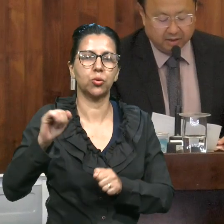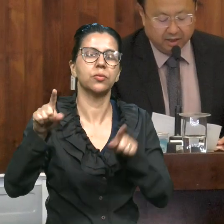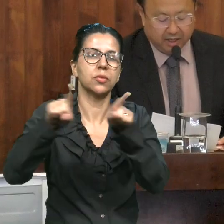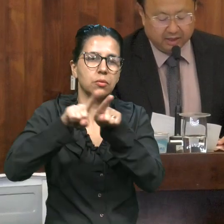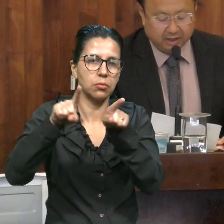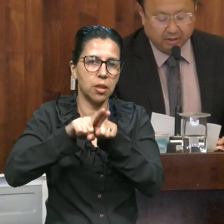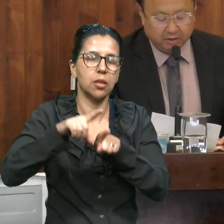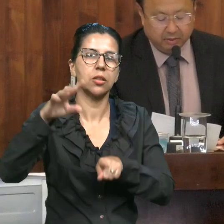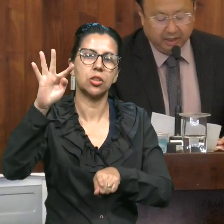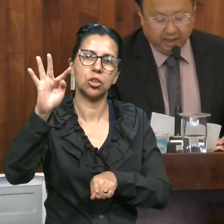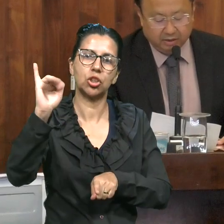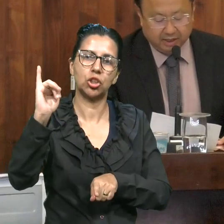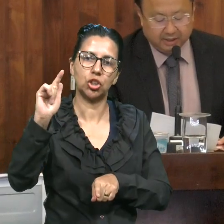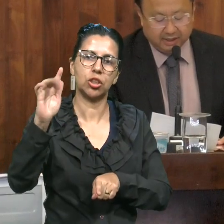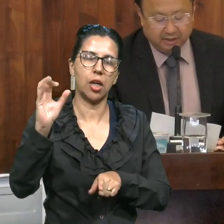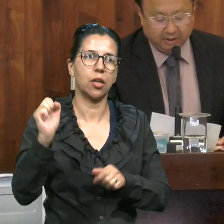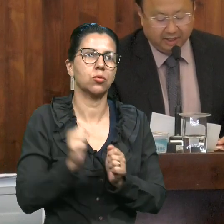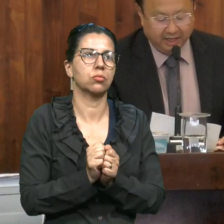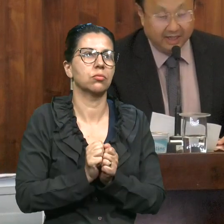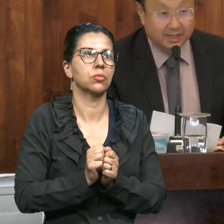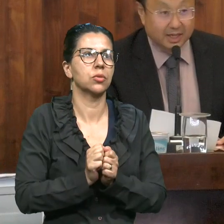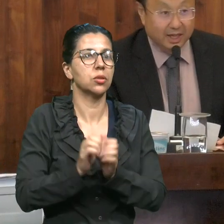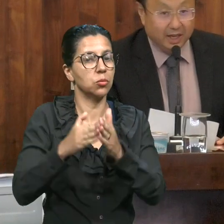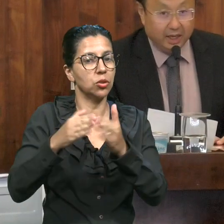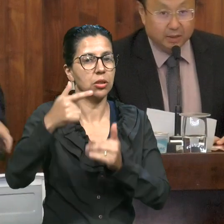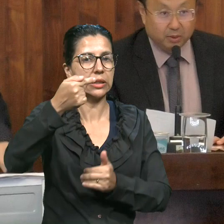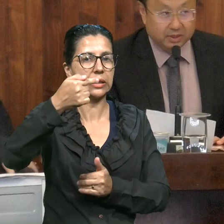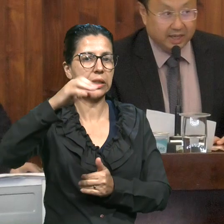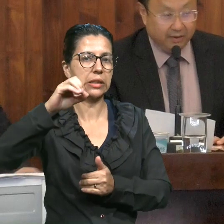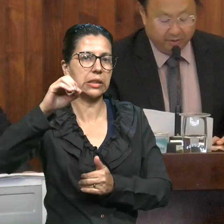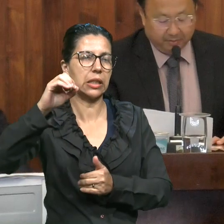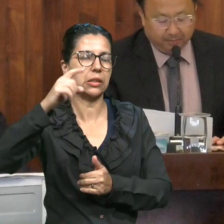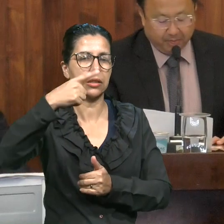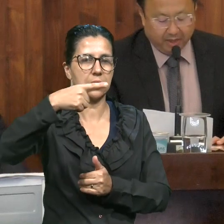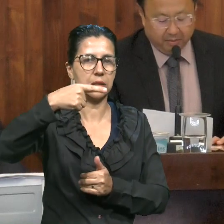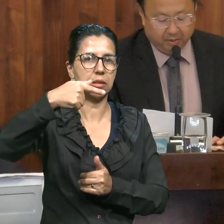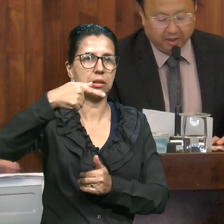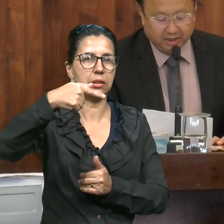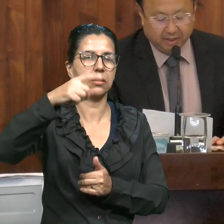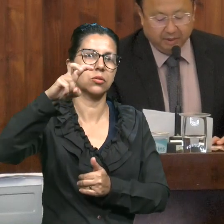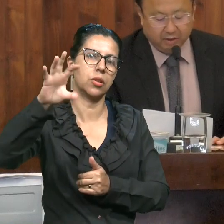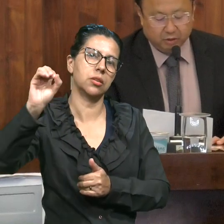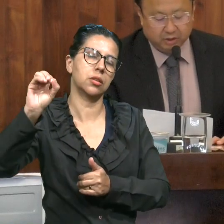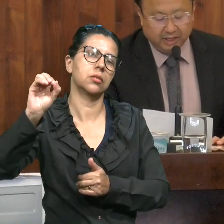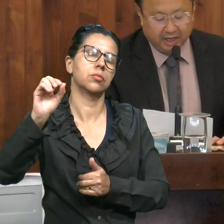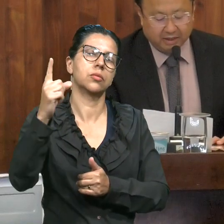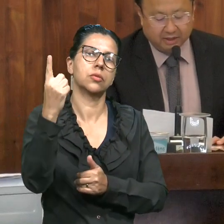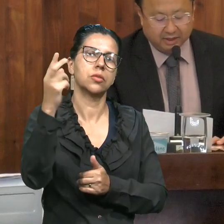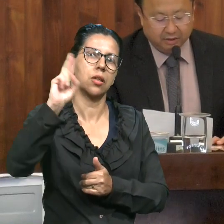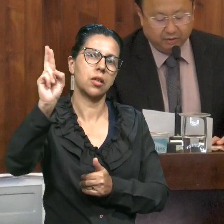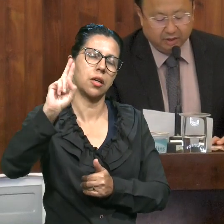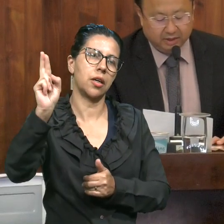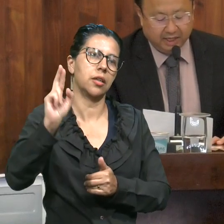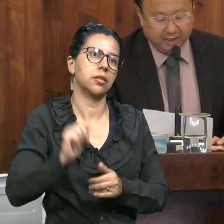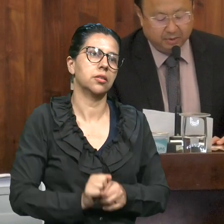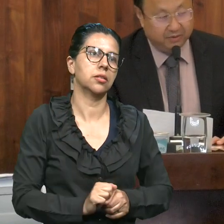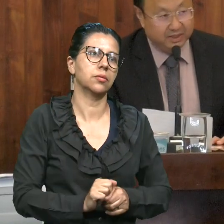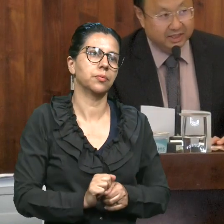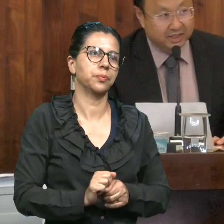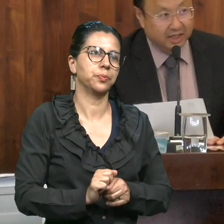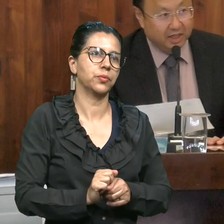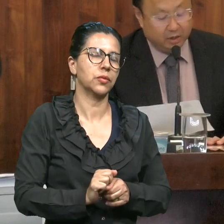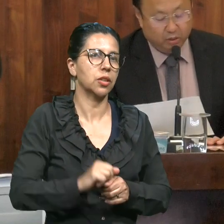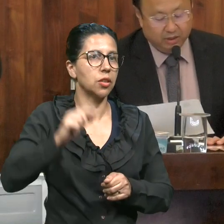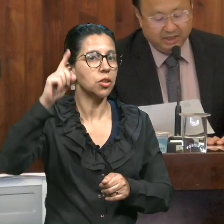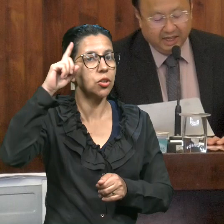Vasconcelos. Adiantamento numerário, R$ 750. Responsável pelo adiantamento, José Carlos da Silva. Diárias